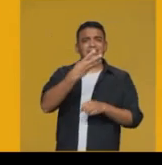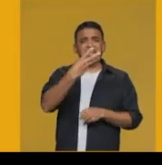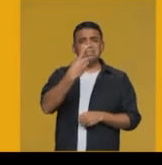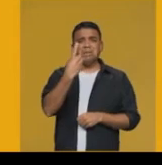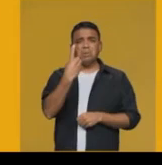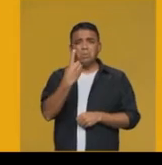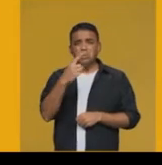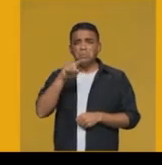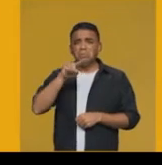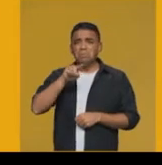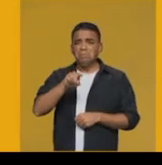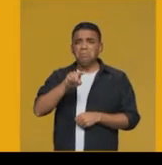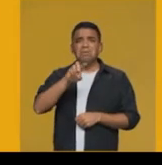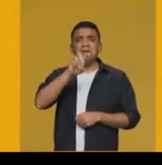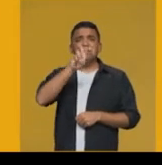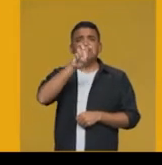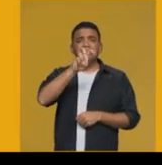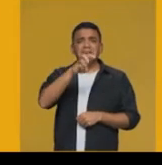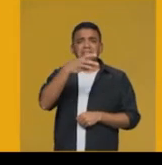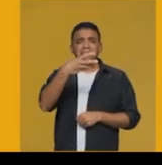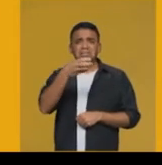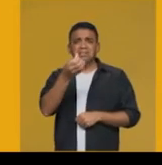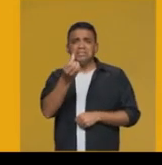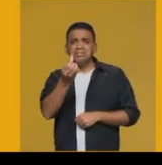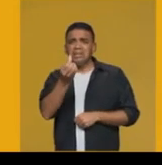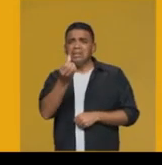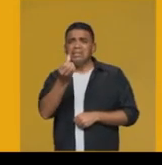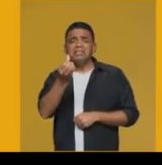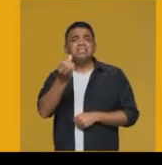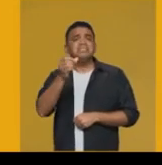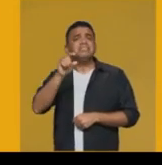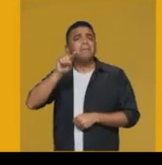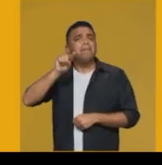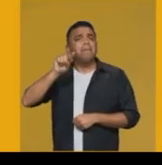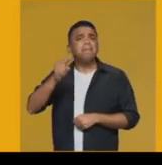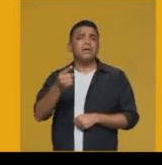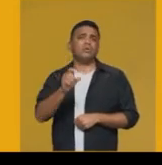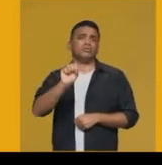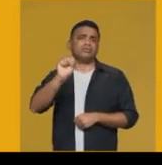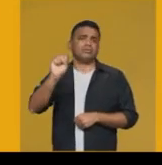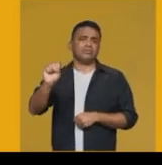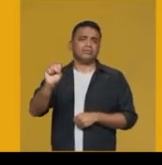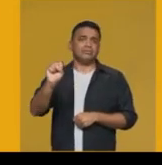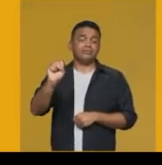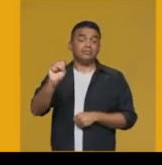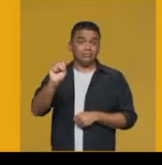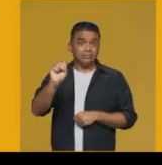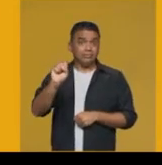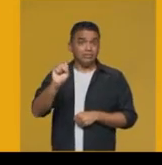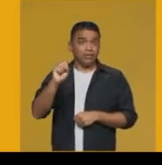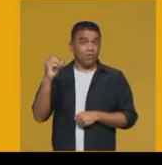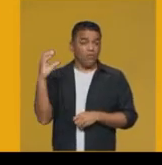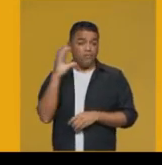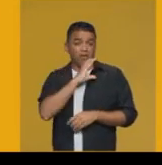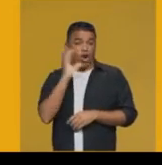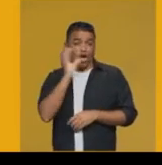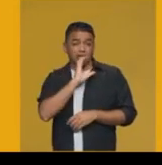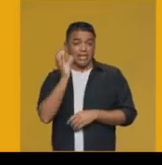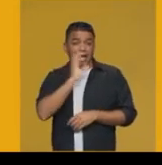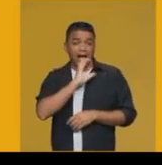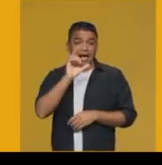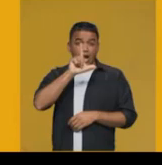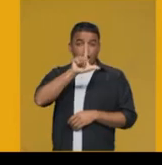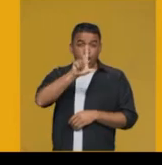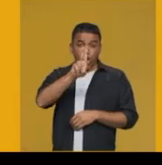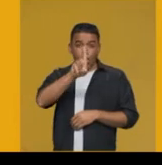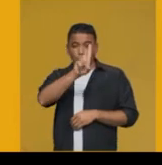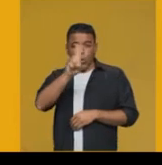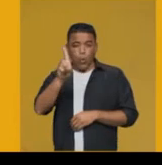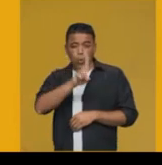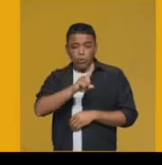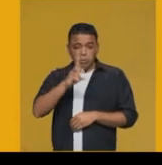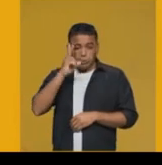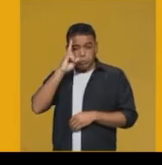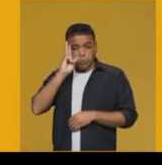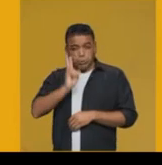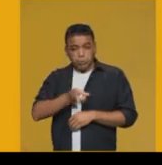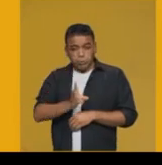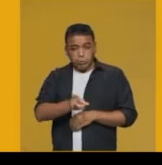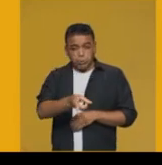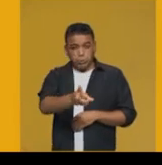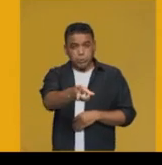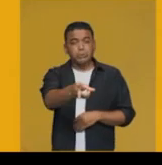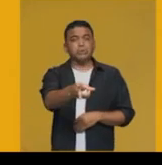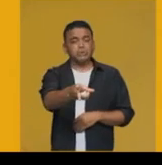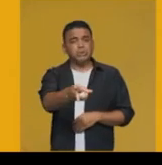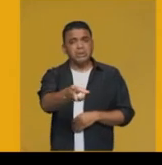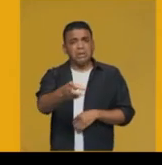31.536.000 segundos. Bom, se a velocidade da luz é uma velocidade constante, considerando todo esse tempo